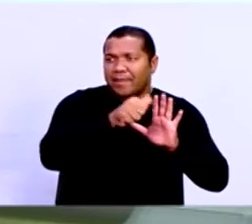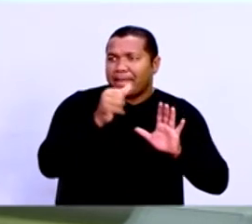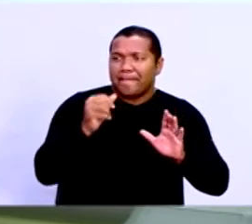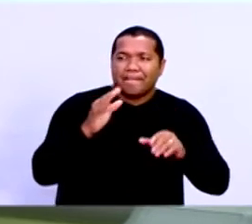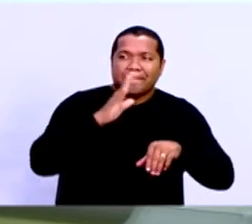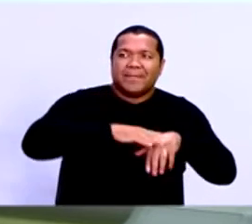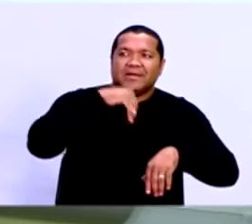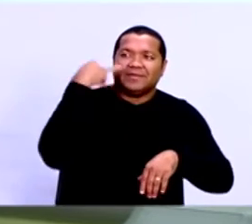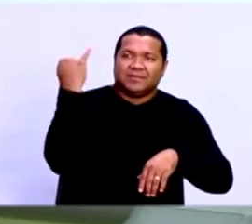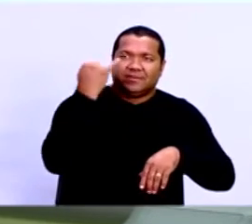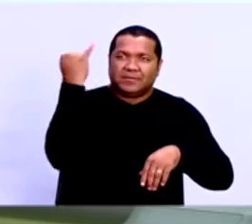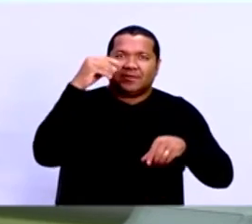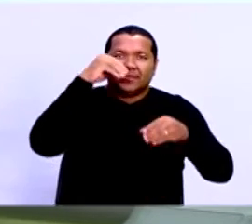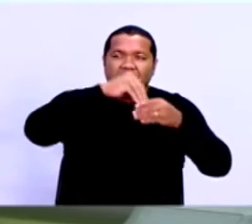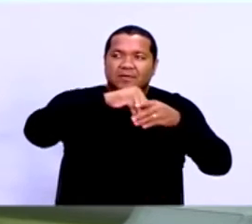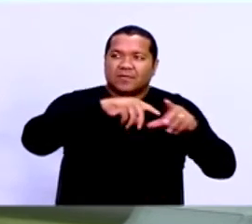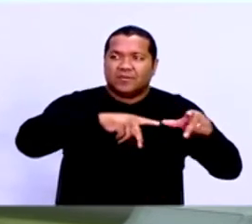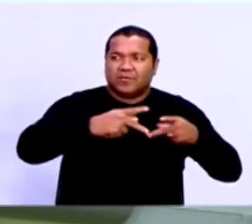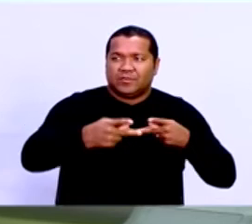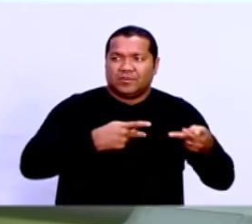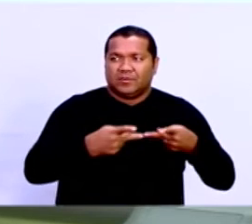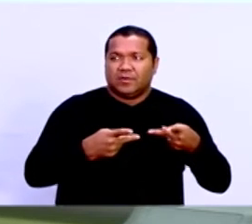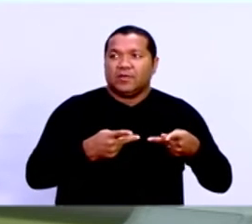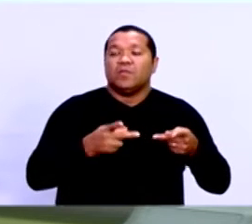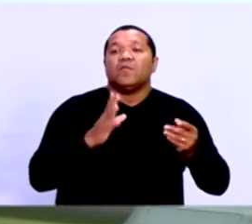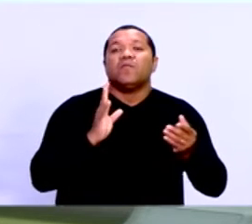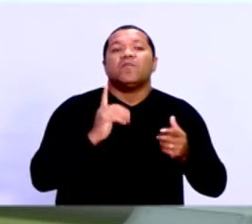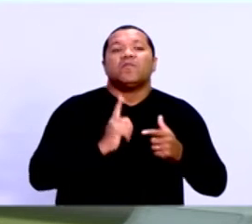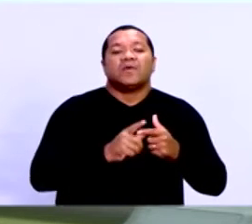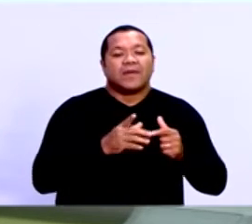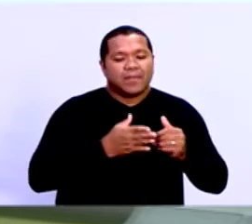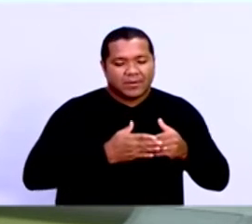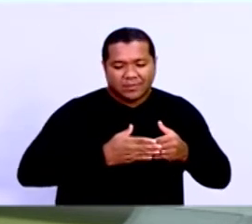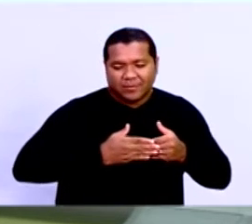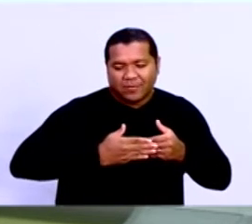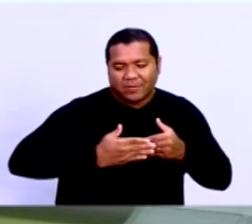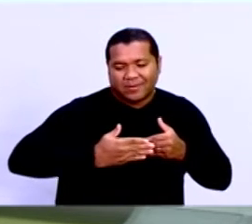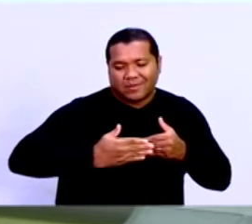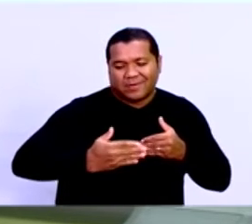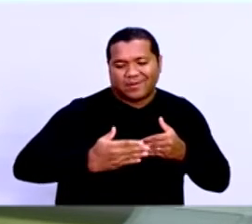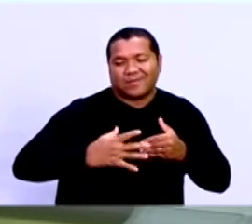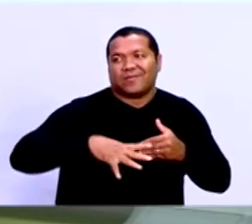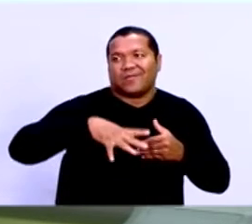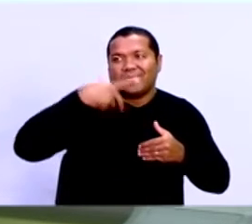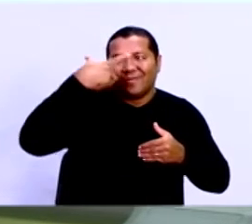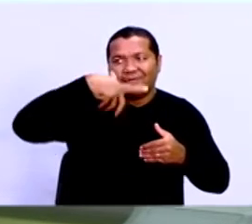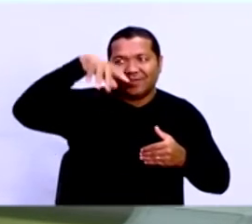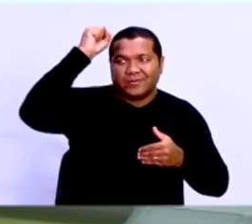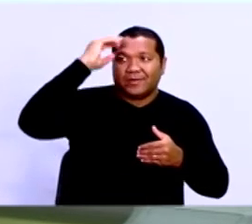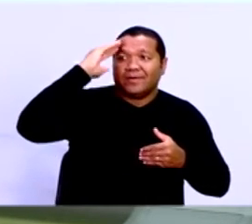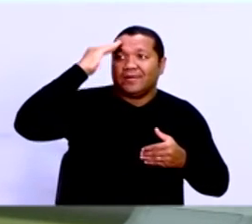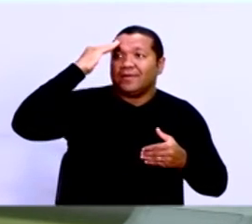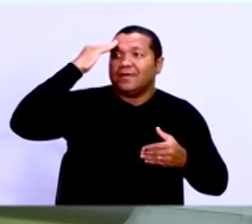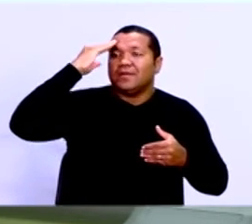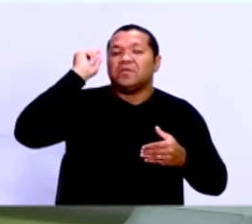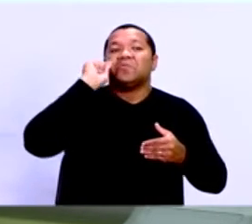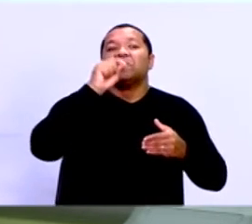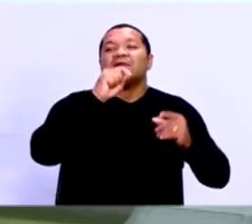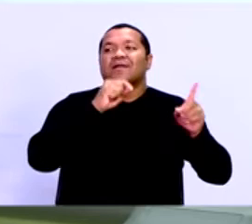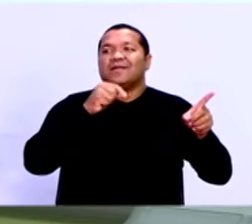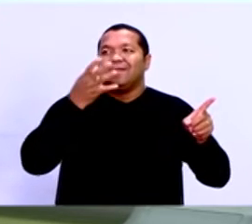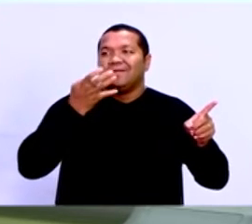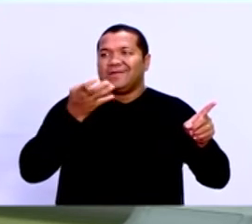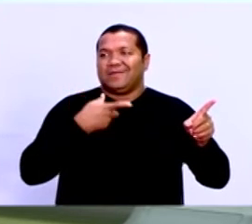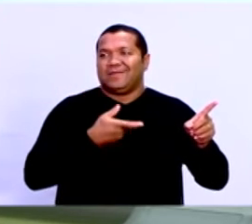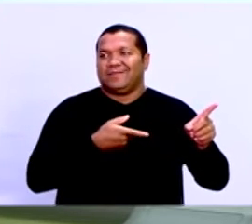dentro do projeto porque a partir daí que eu vou conseguir entender o que o meu cliente quer e ele